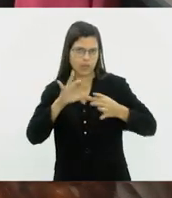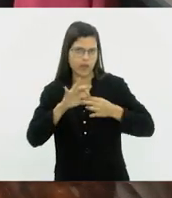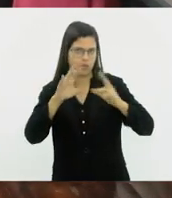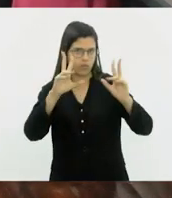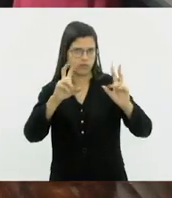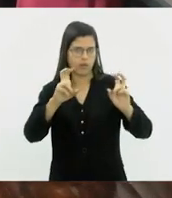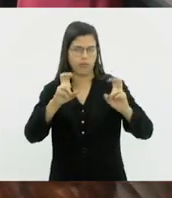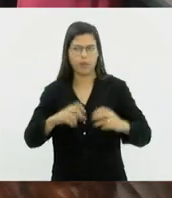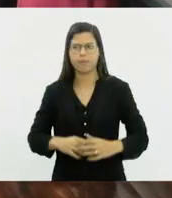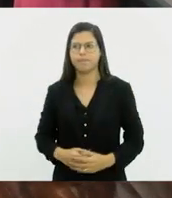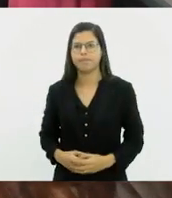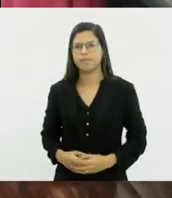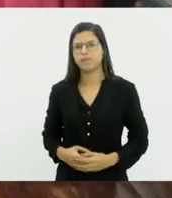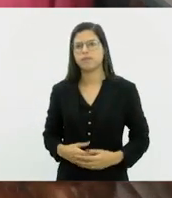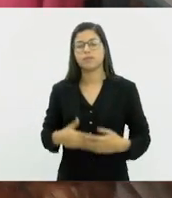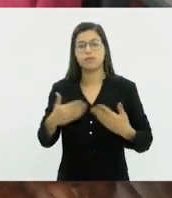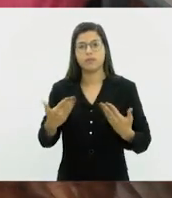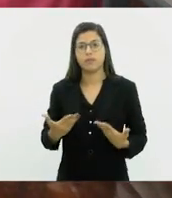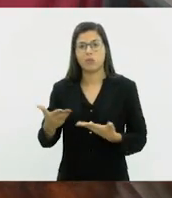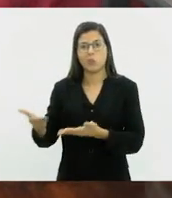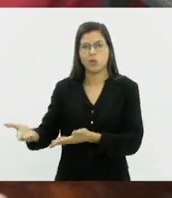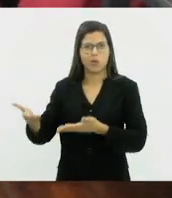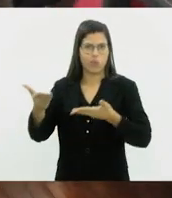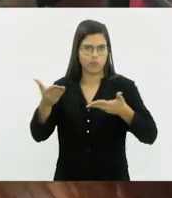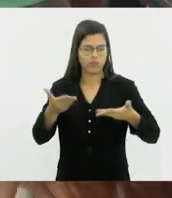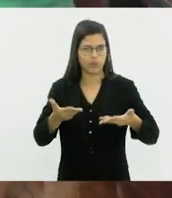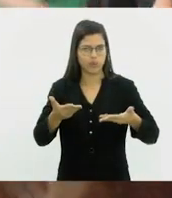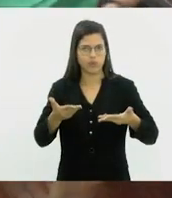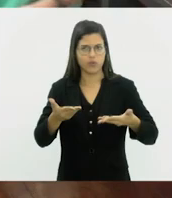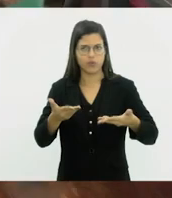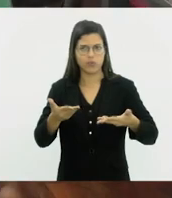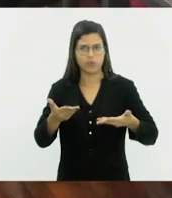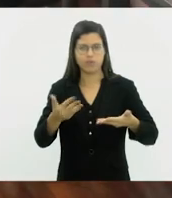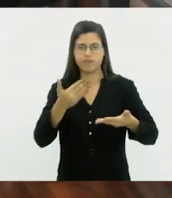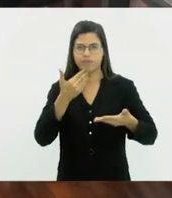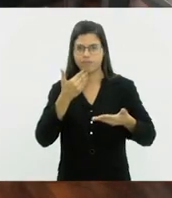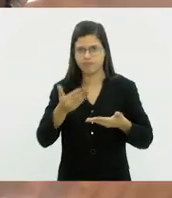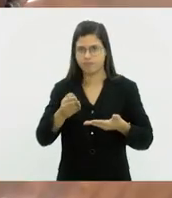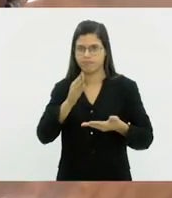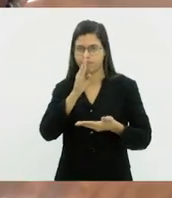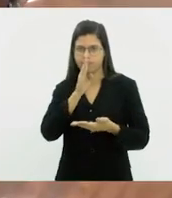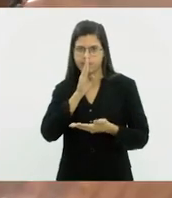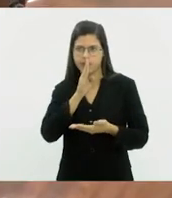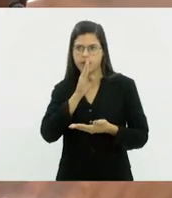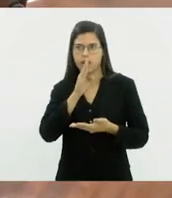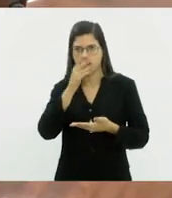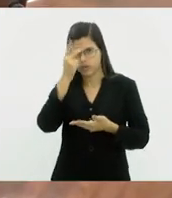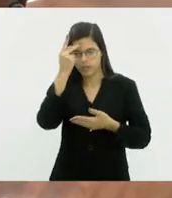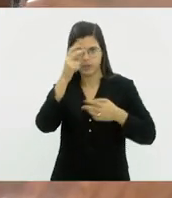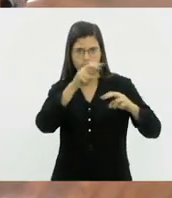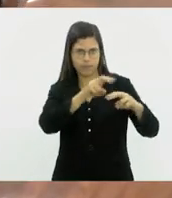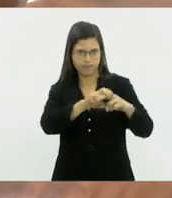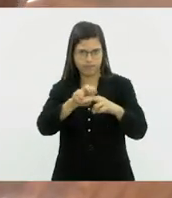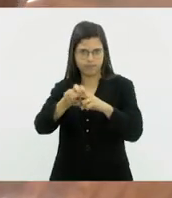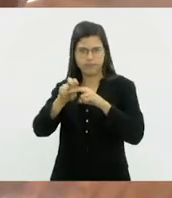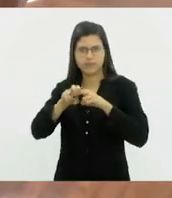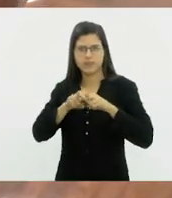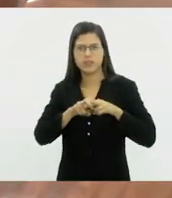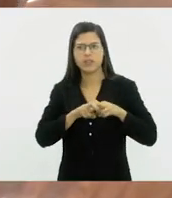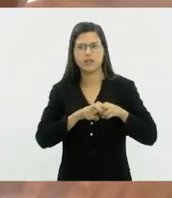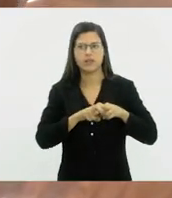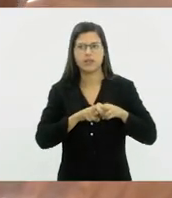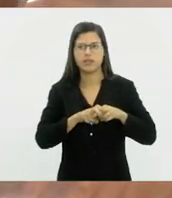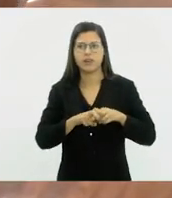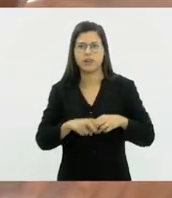então eu convido peço um pouco de silêncio as pessoas sentarem ocuparem suas